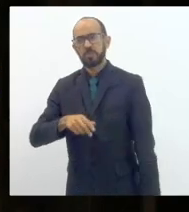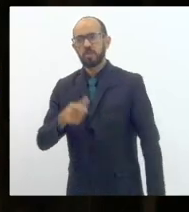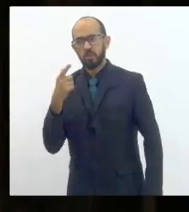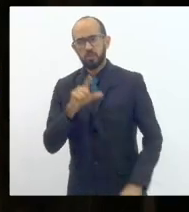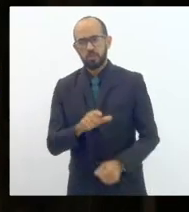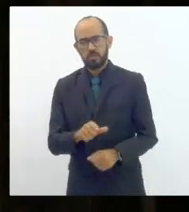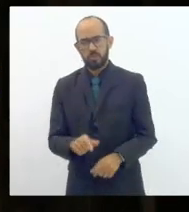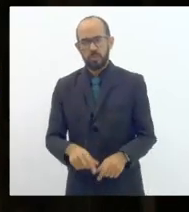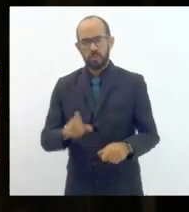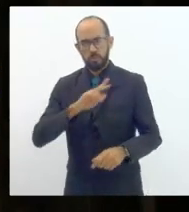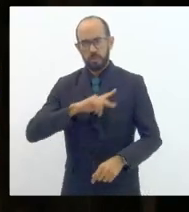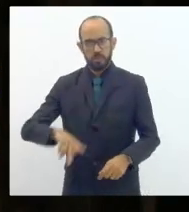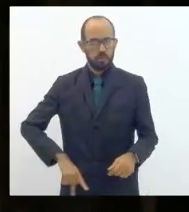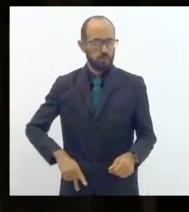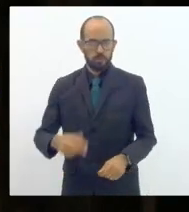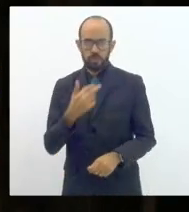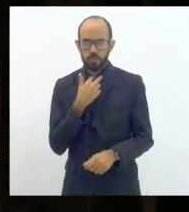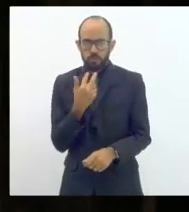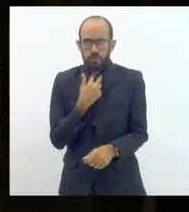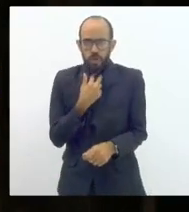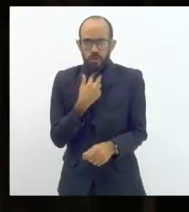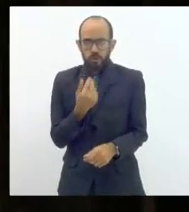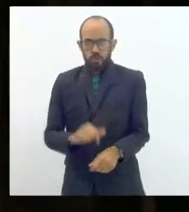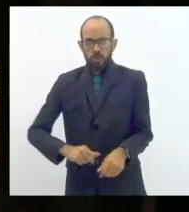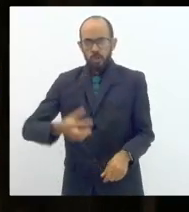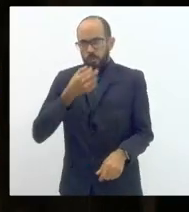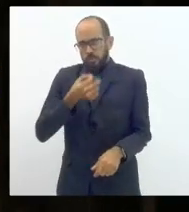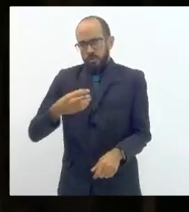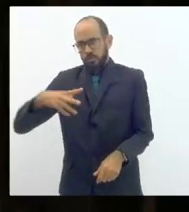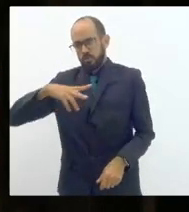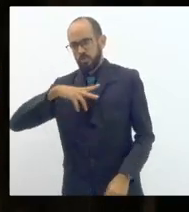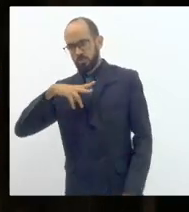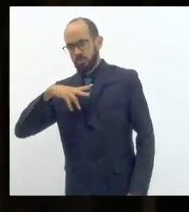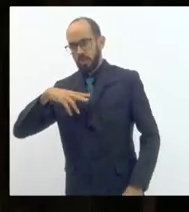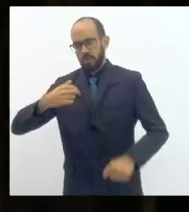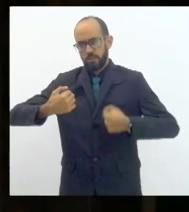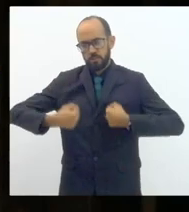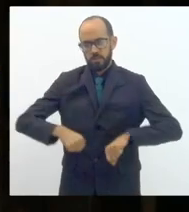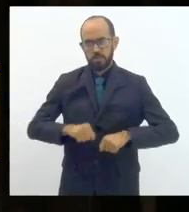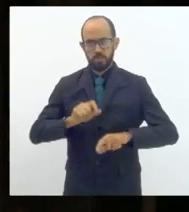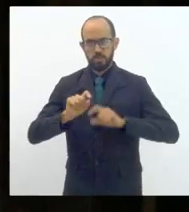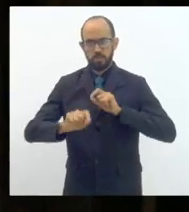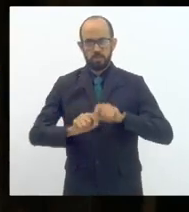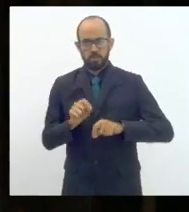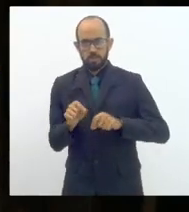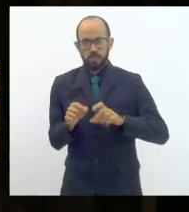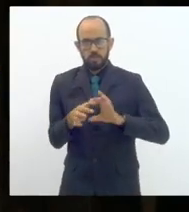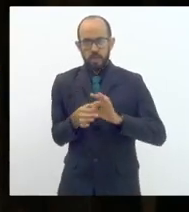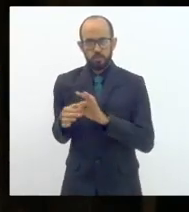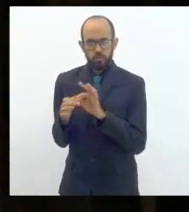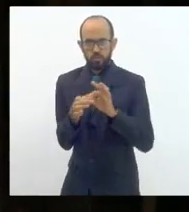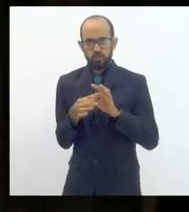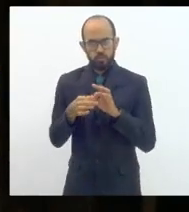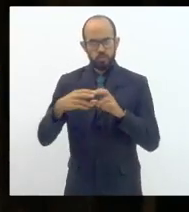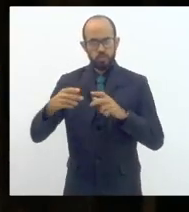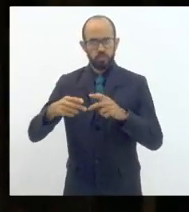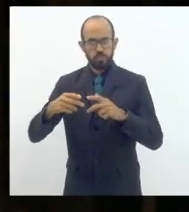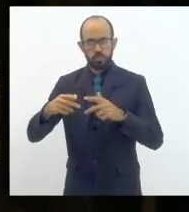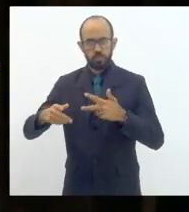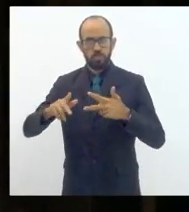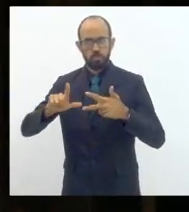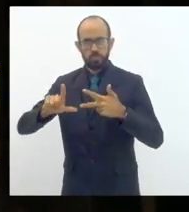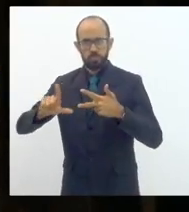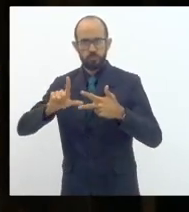O presidente não pode ter posições pessoais. O presidente tem que estar junto ao parlamento. O